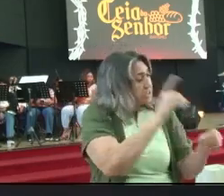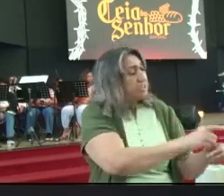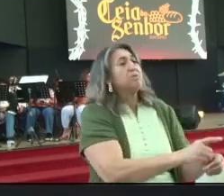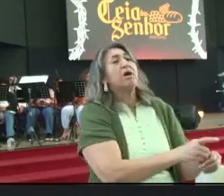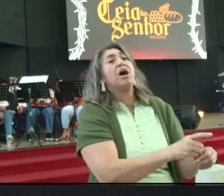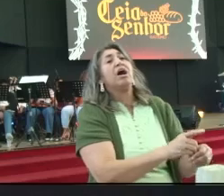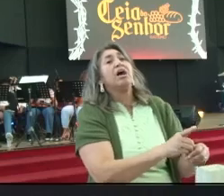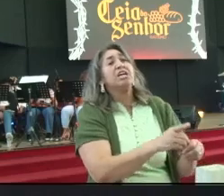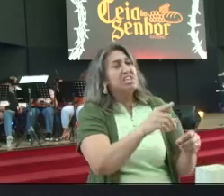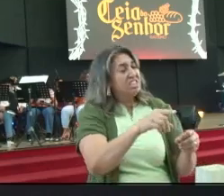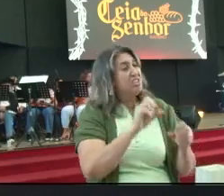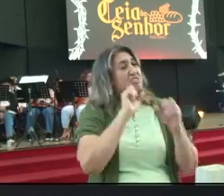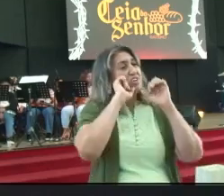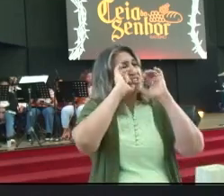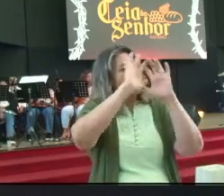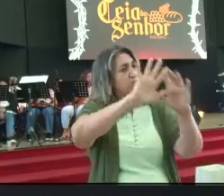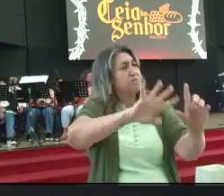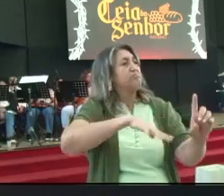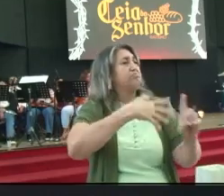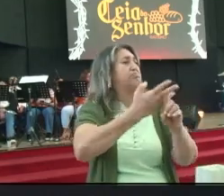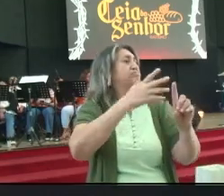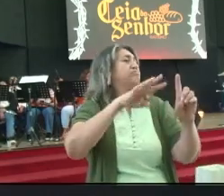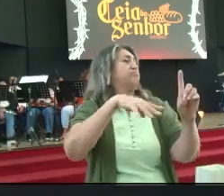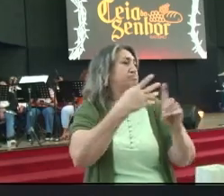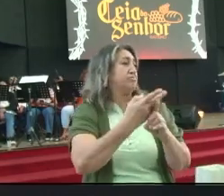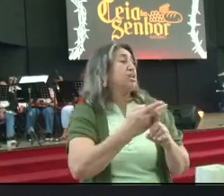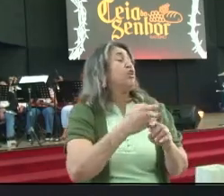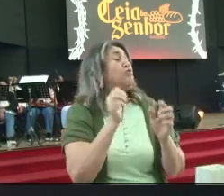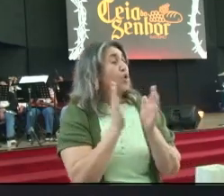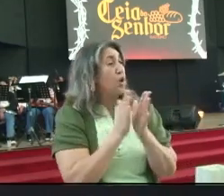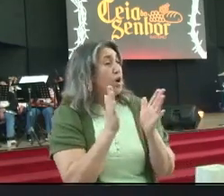Mas eu vou orar para que Deus te dê sabedoria.